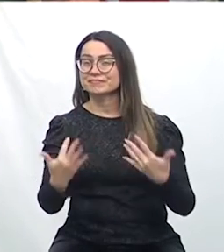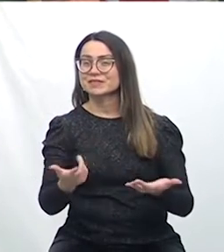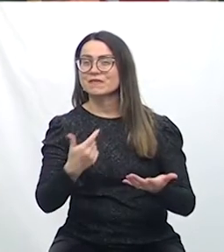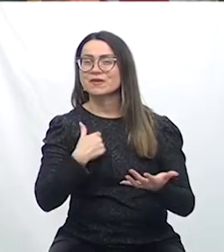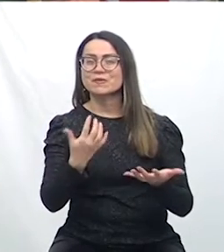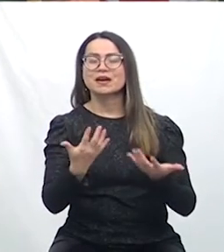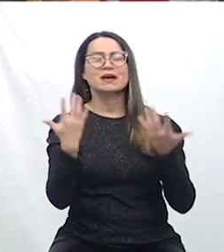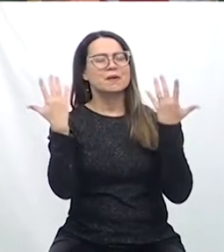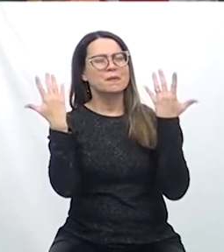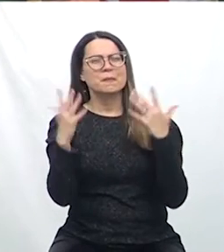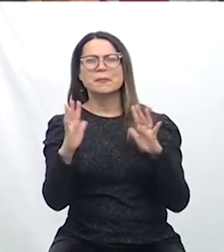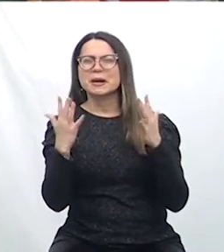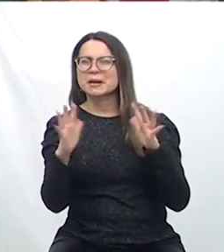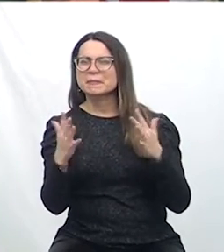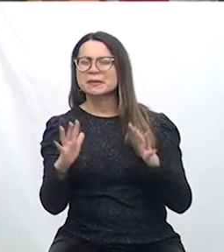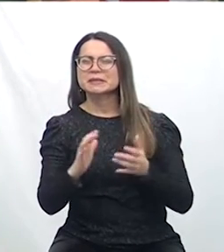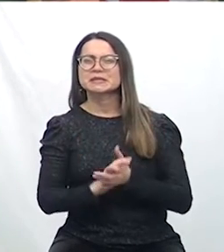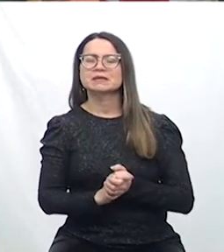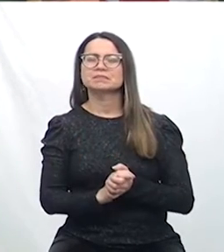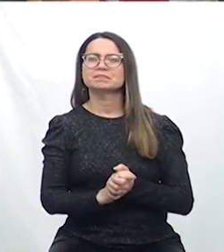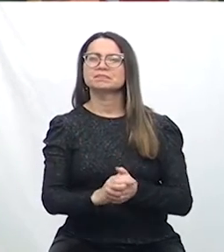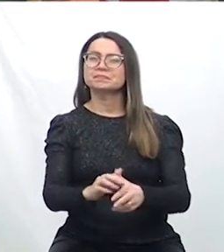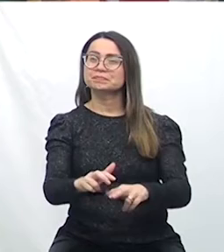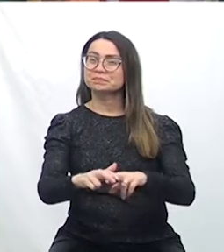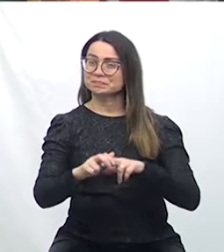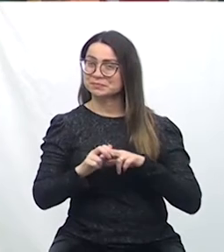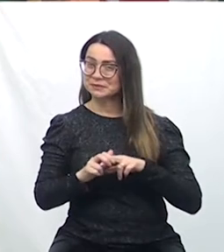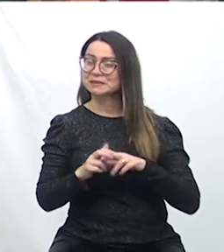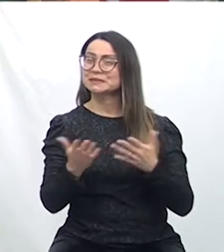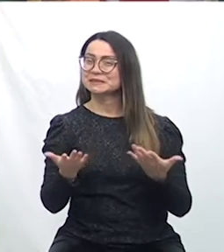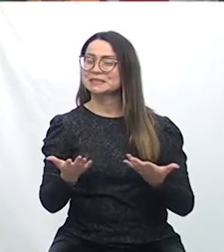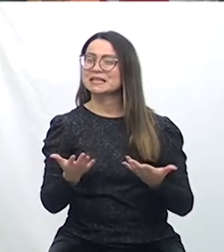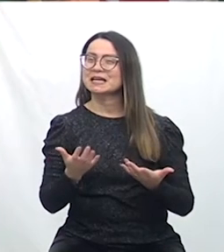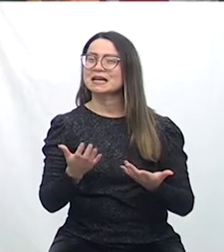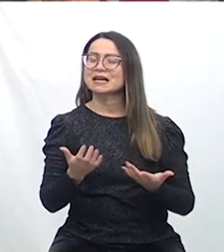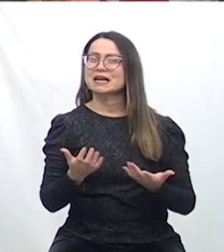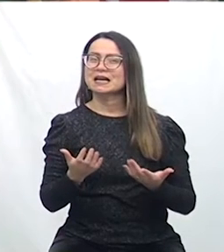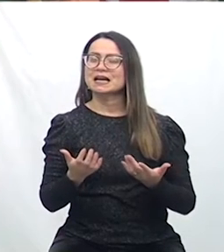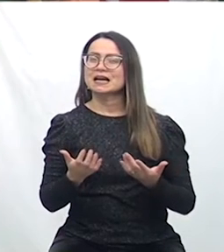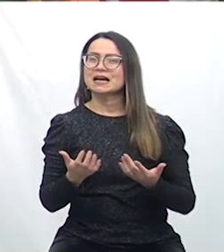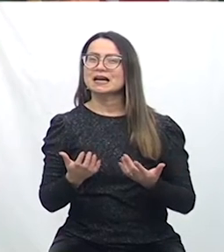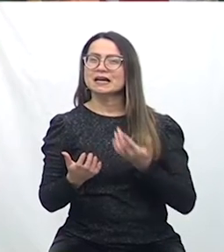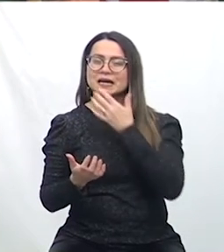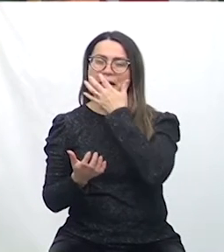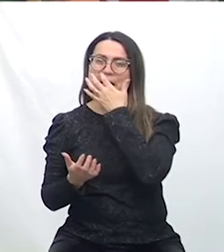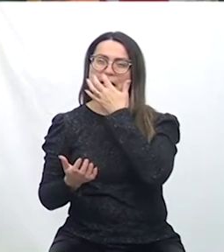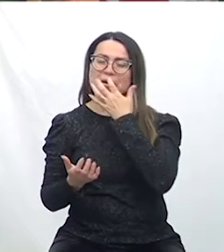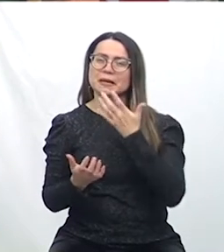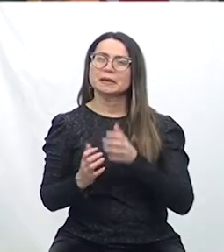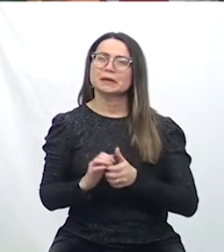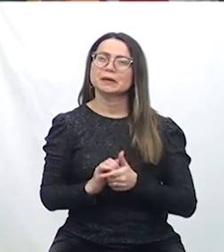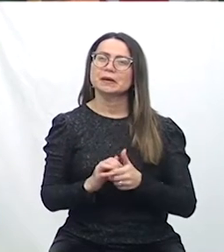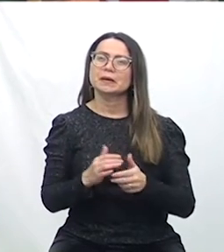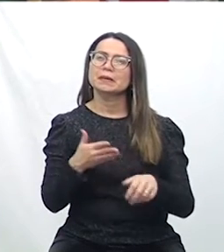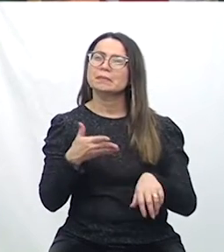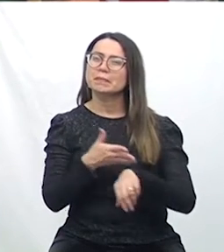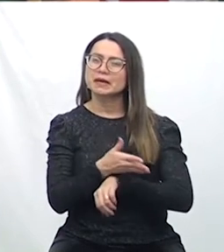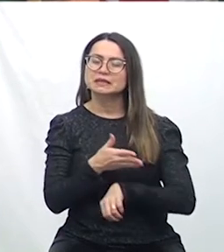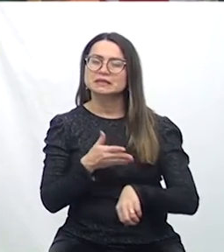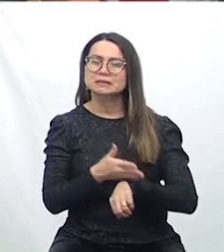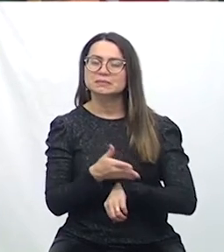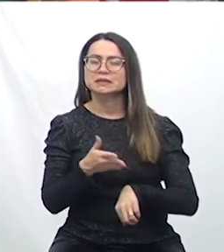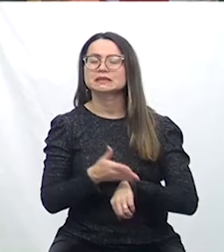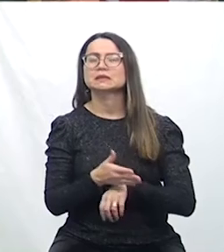parabéns por essa iniciativa e por toda a preparação que o 28º GAC, né, em nome do